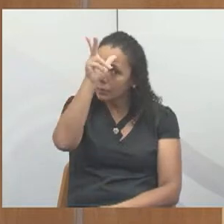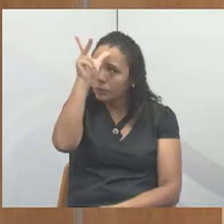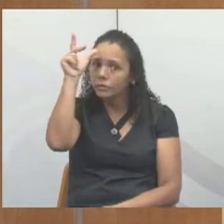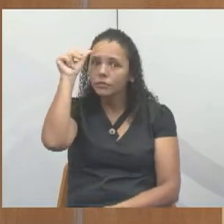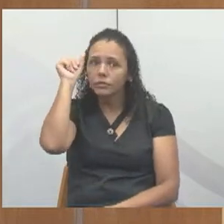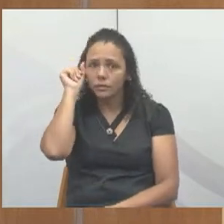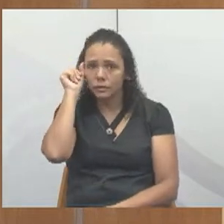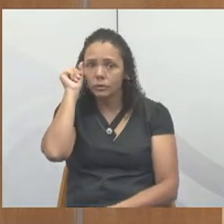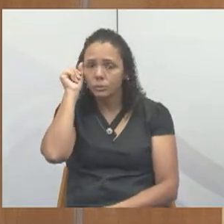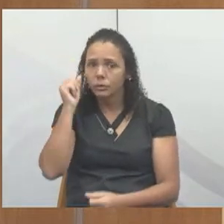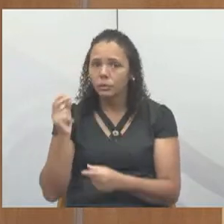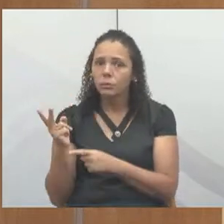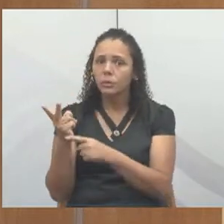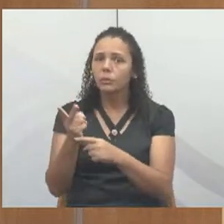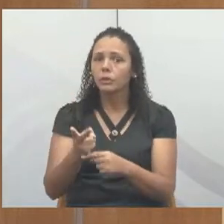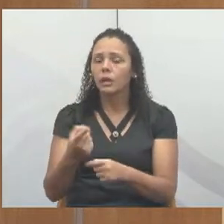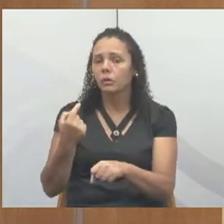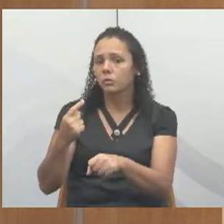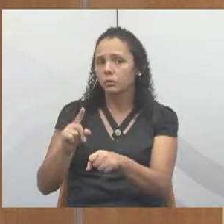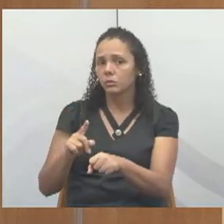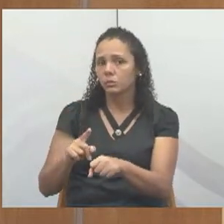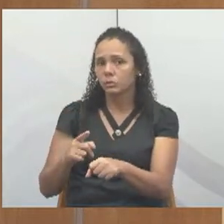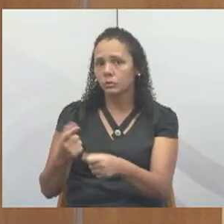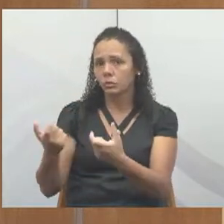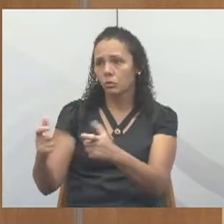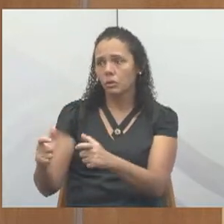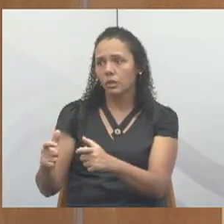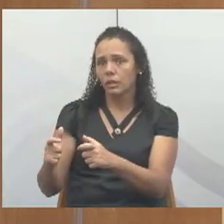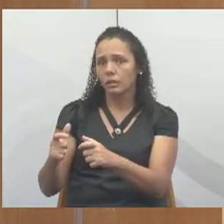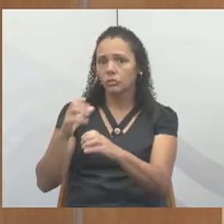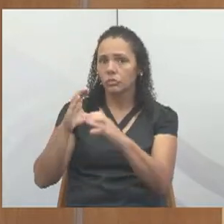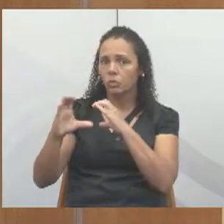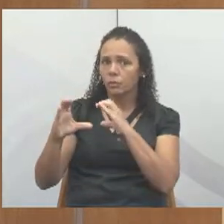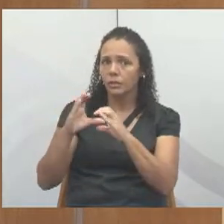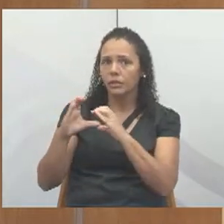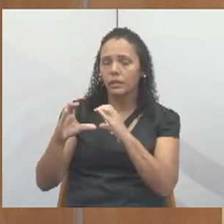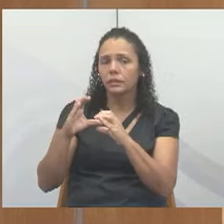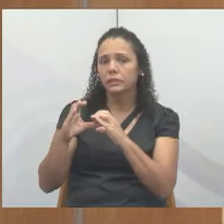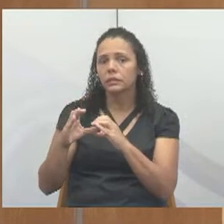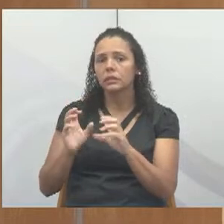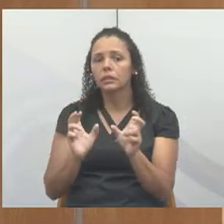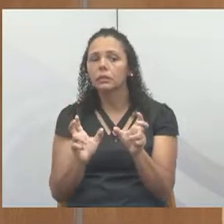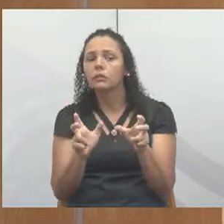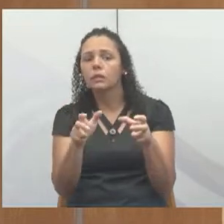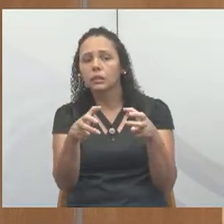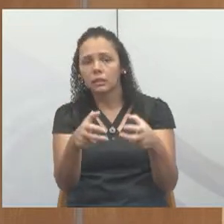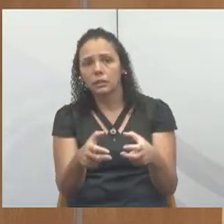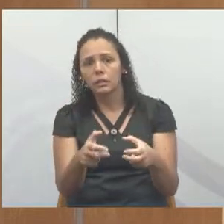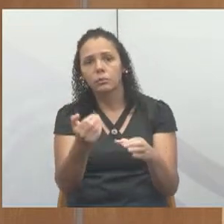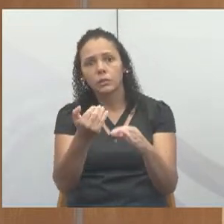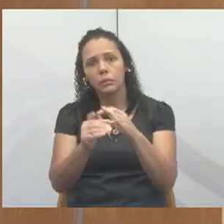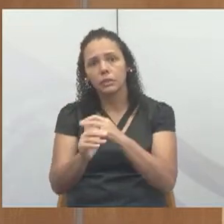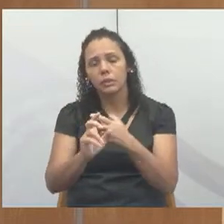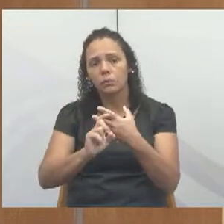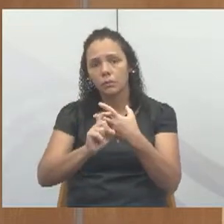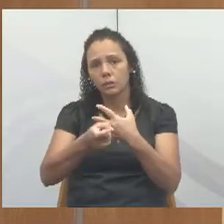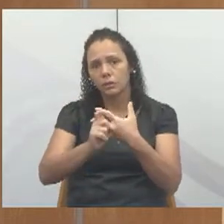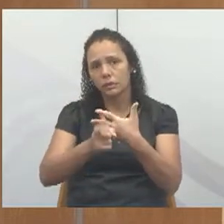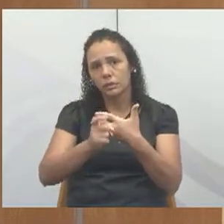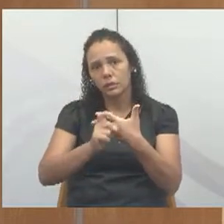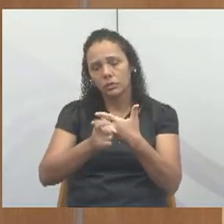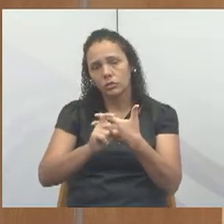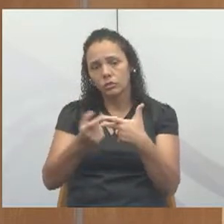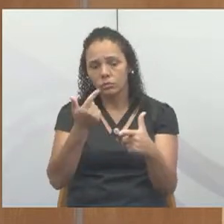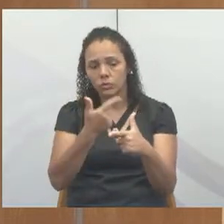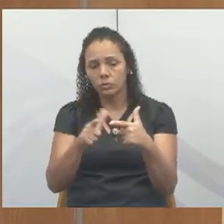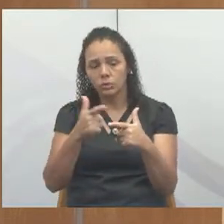os canais de comunicação, a ouvidoria ou até mesmo a Câmara, encaminhar ao Executivo para que seja solucionado